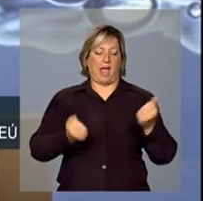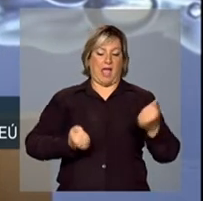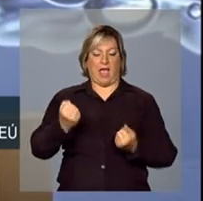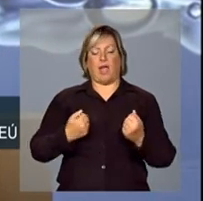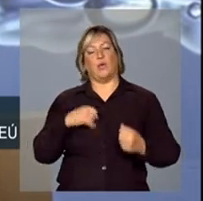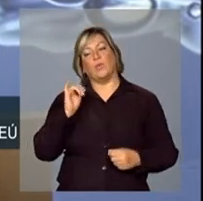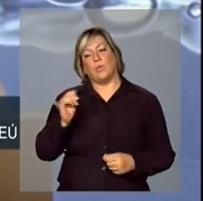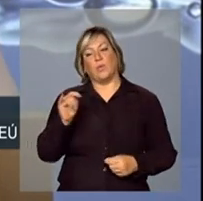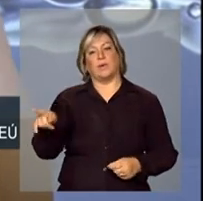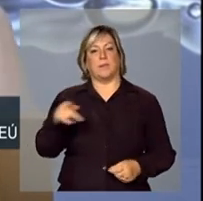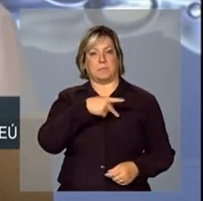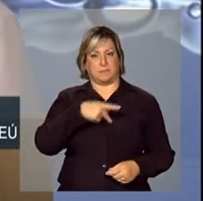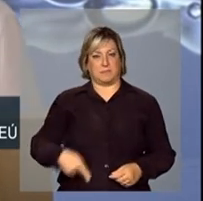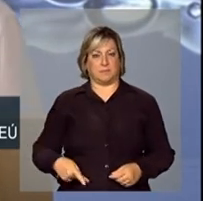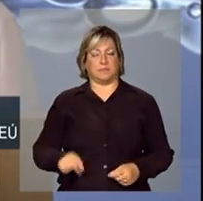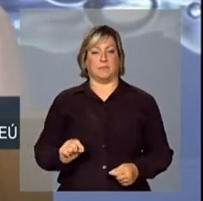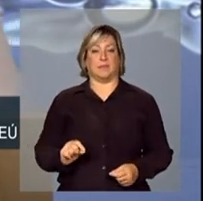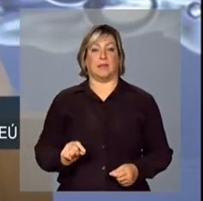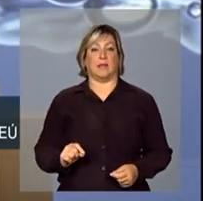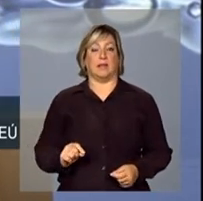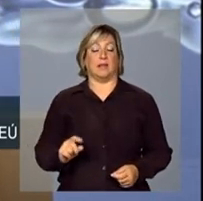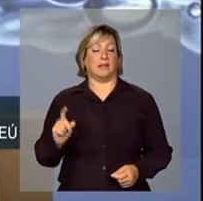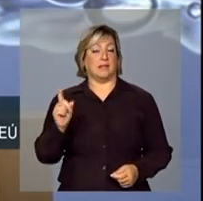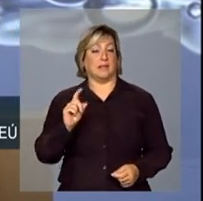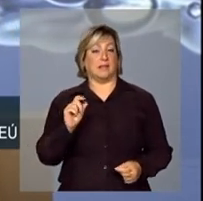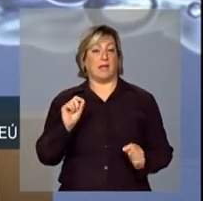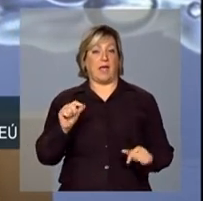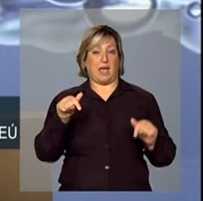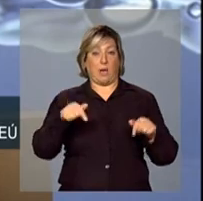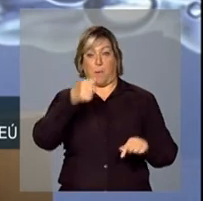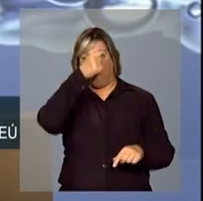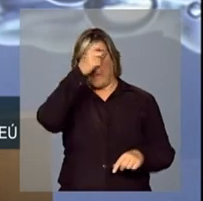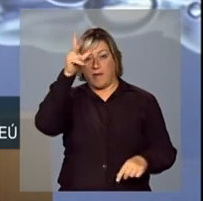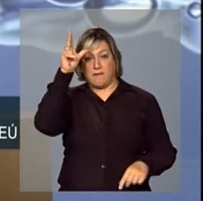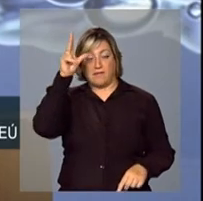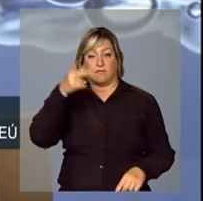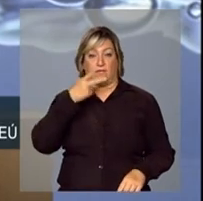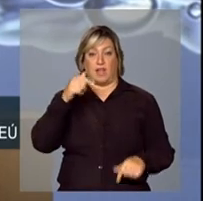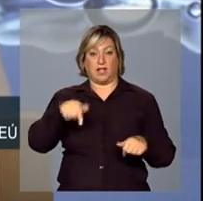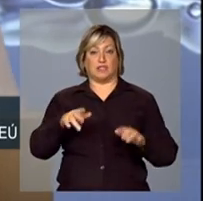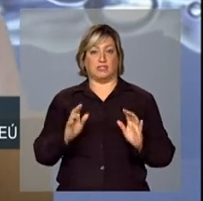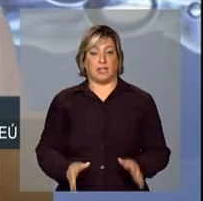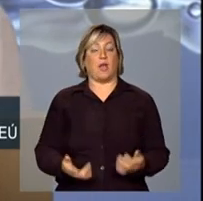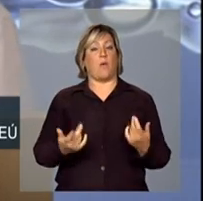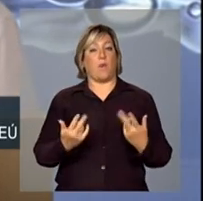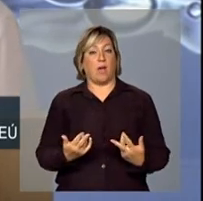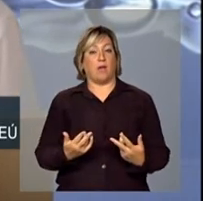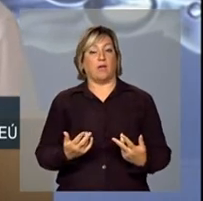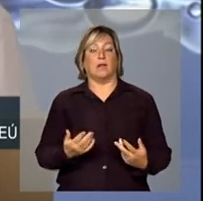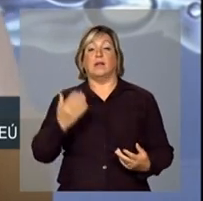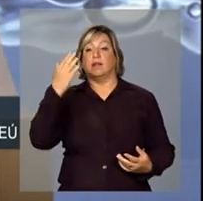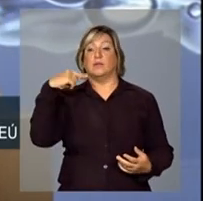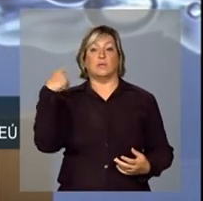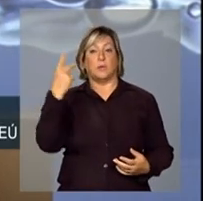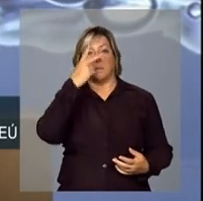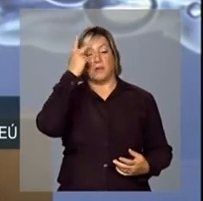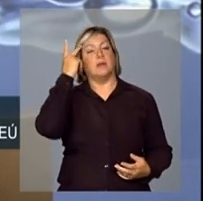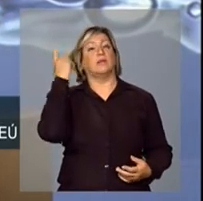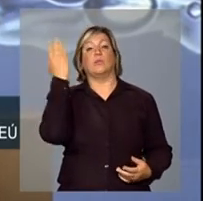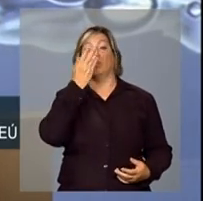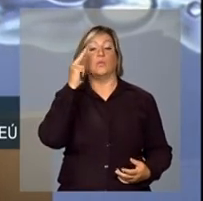que não se vê, como disse o prefeito aqui, o drama pessoal da